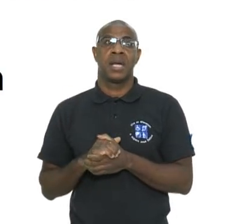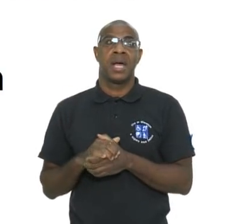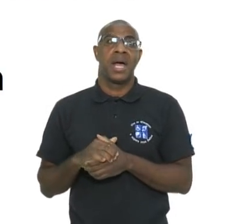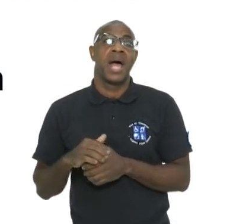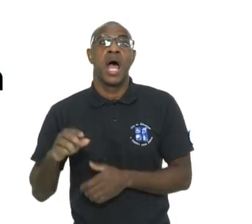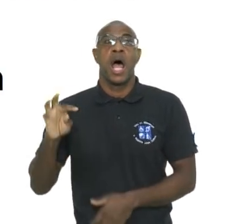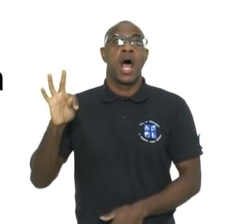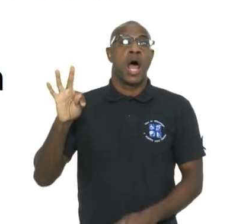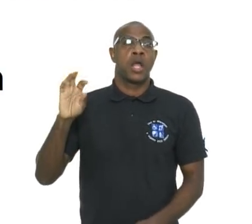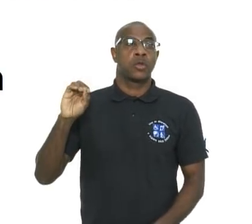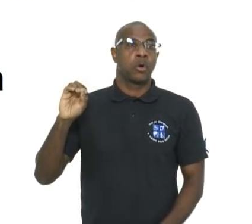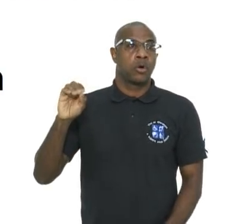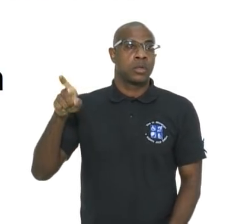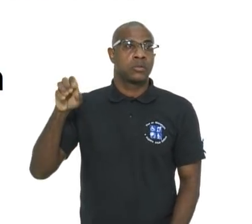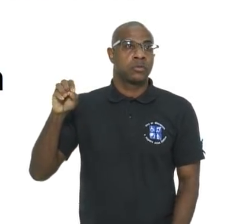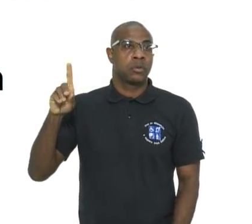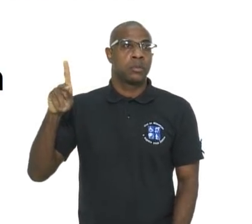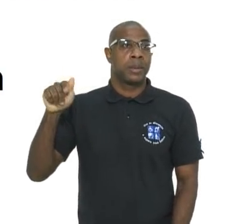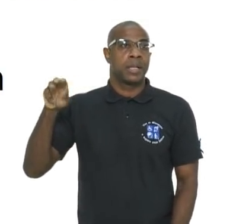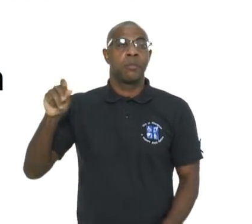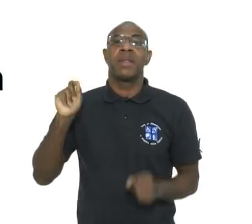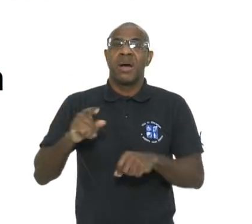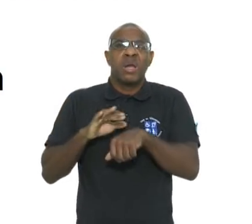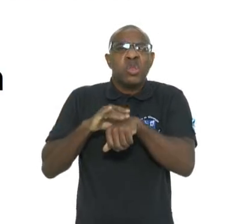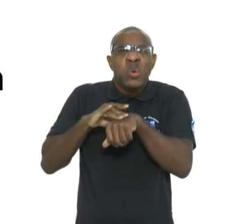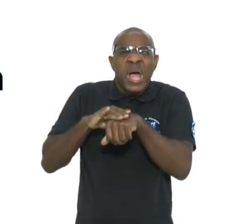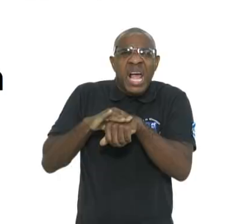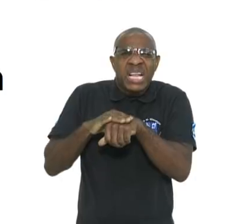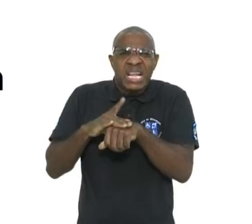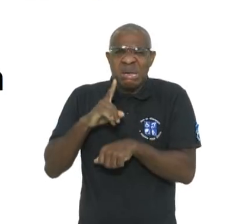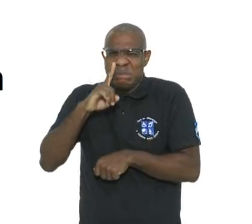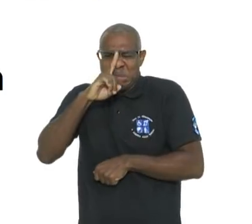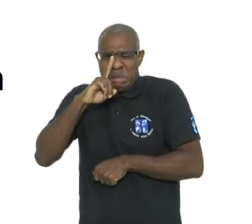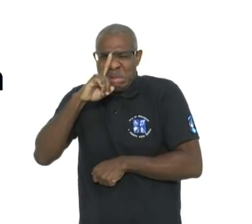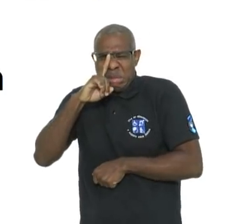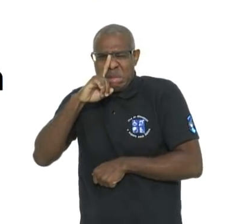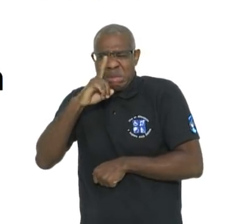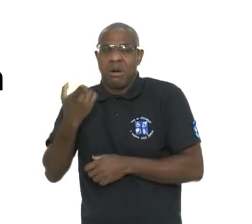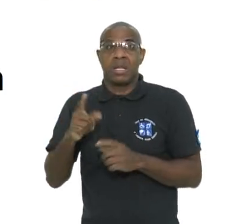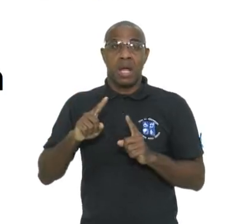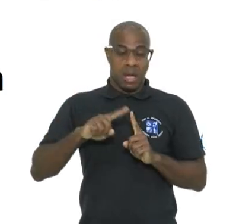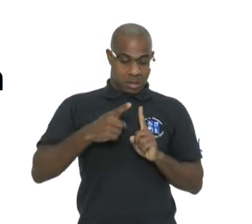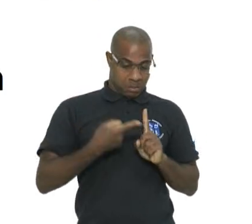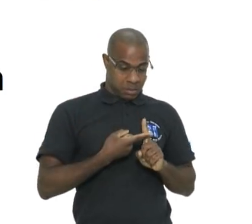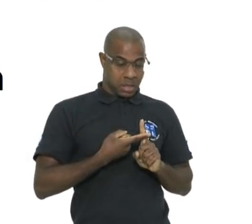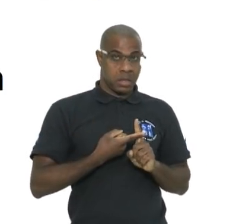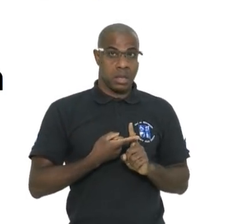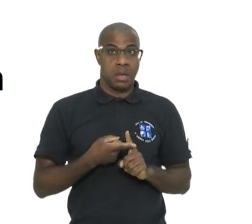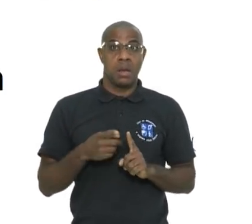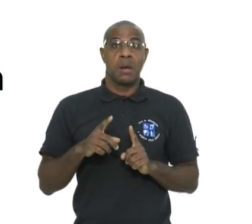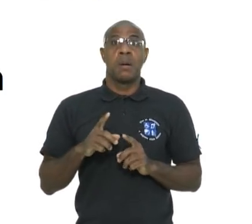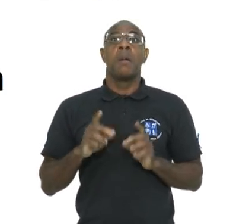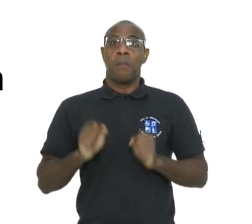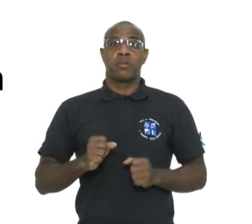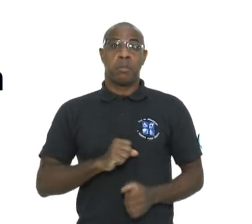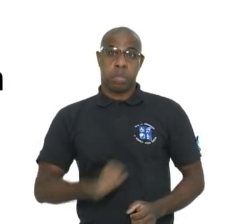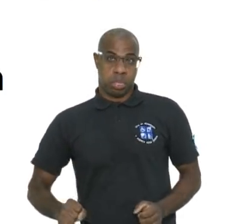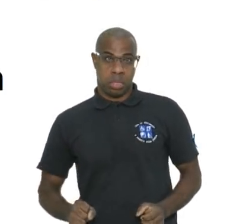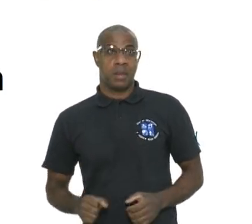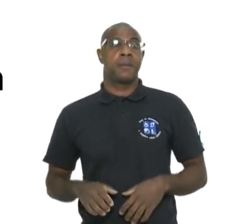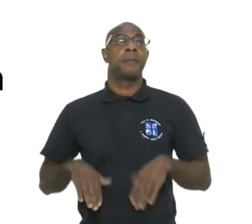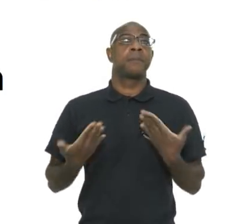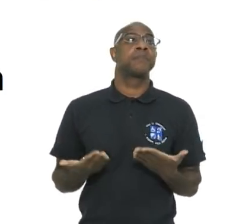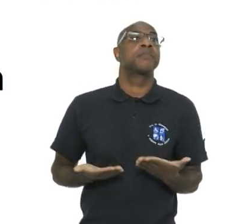doença grave, principalmente em grávidas, podendo levar ao aborto. Sobre essa doença,